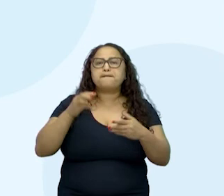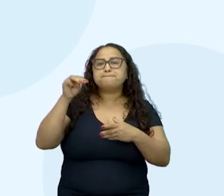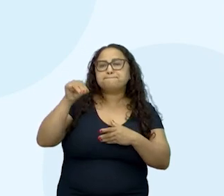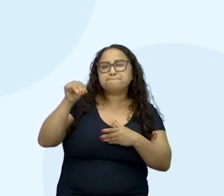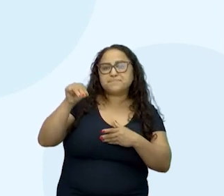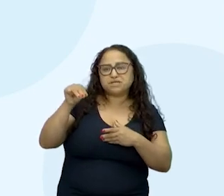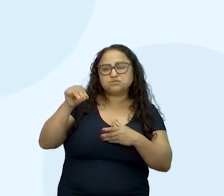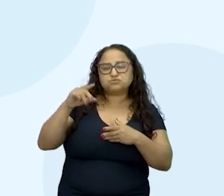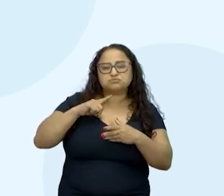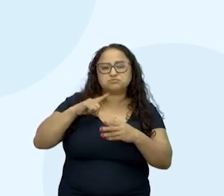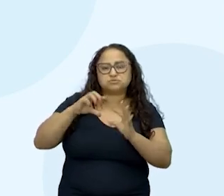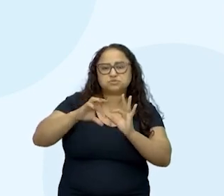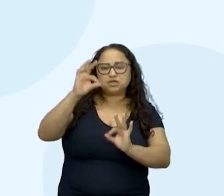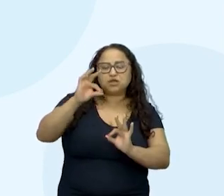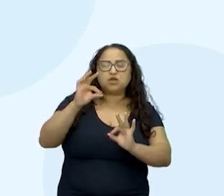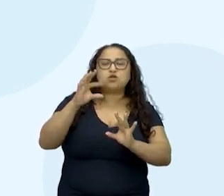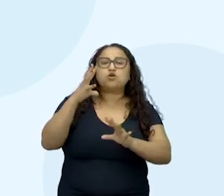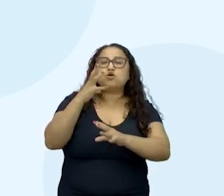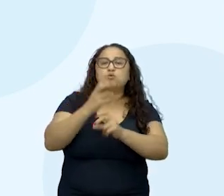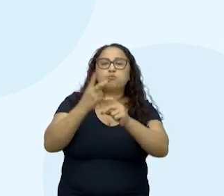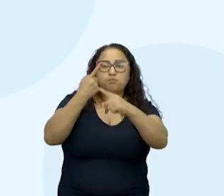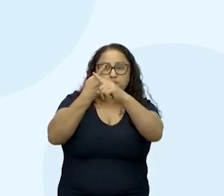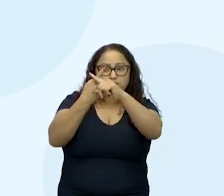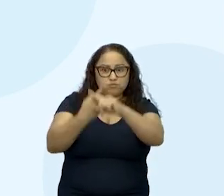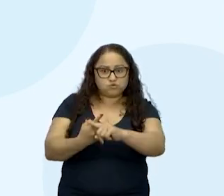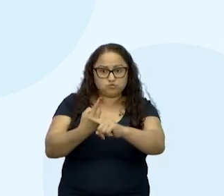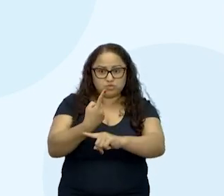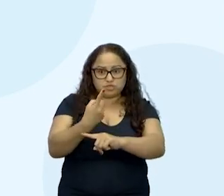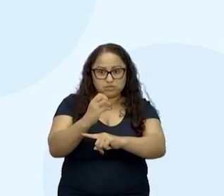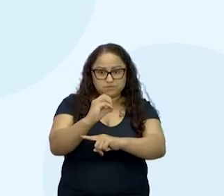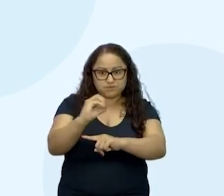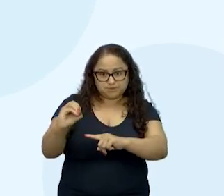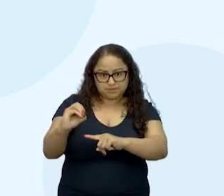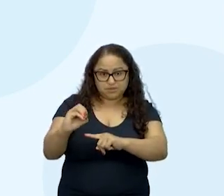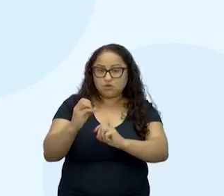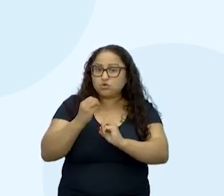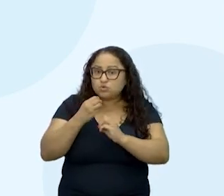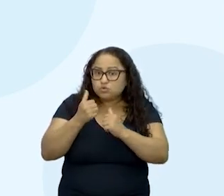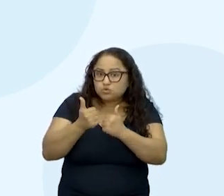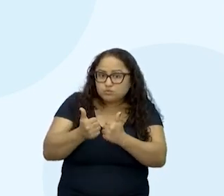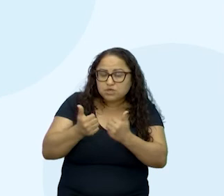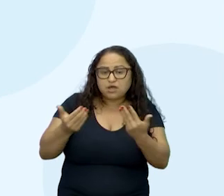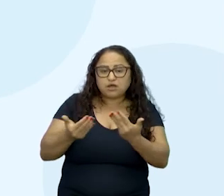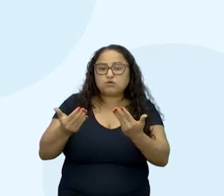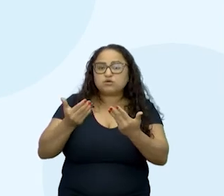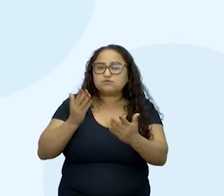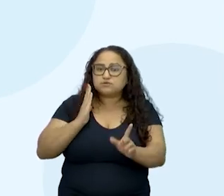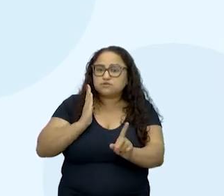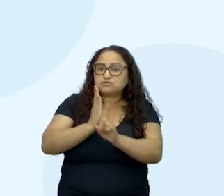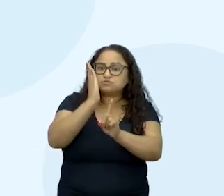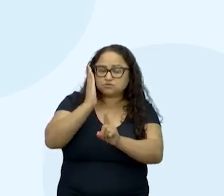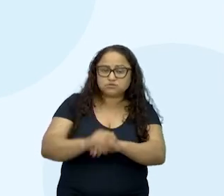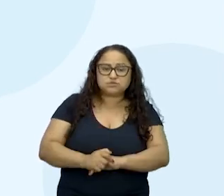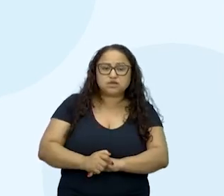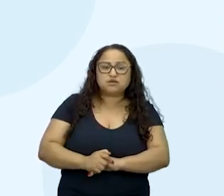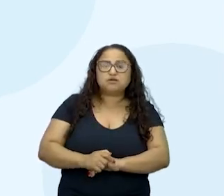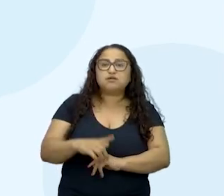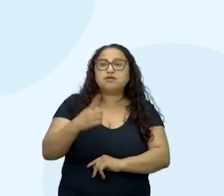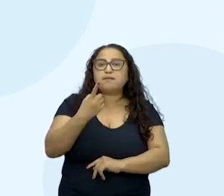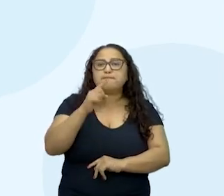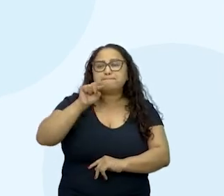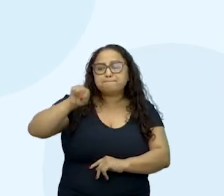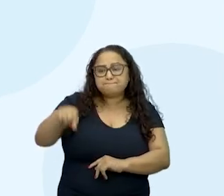centímetro, basta multiplicar por 100. Tudo bem? E aí, você vai determinar que 10 metros valem